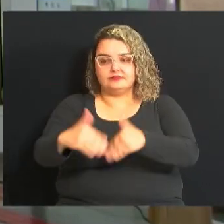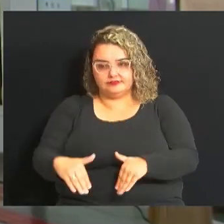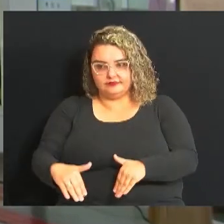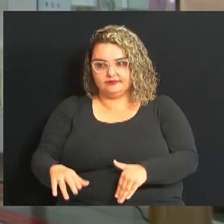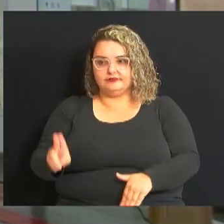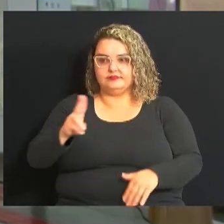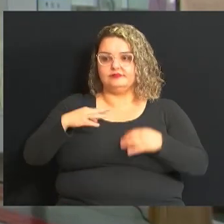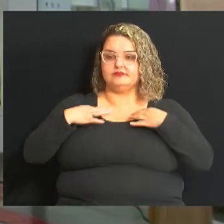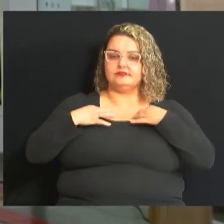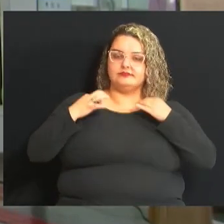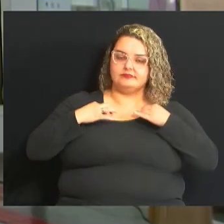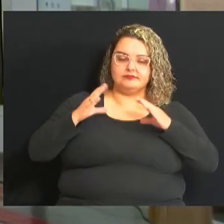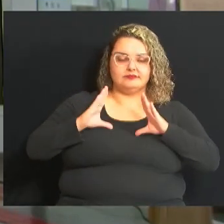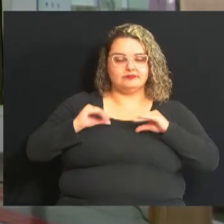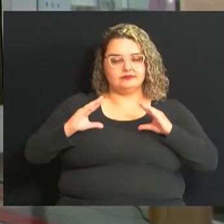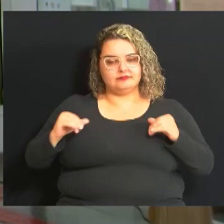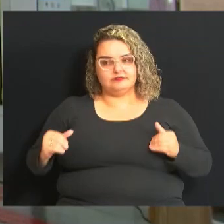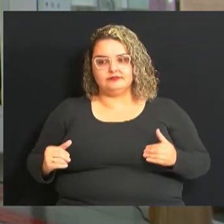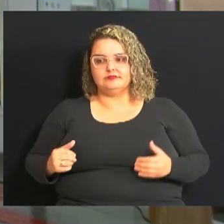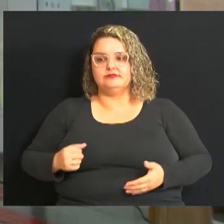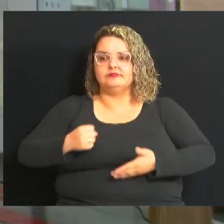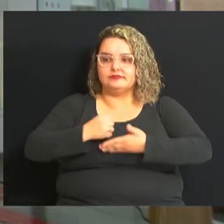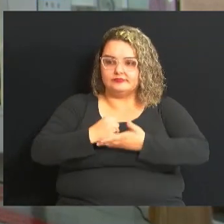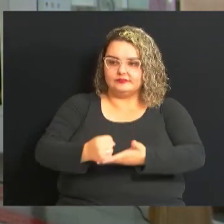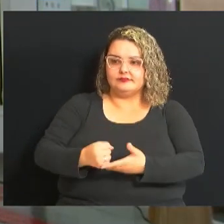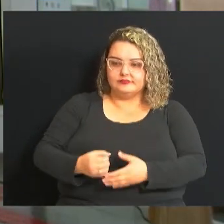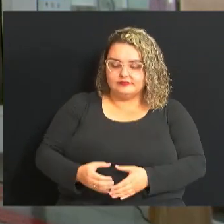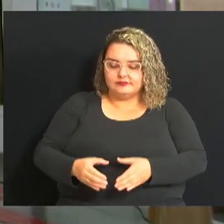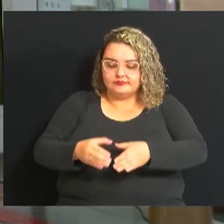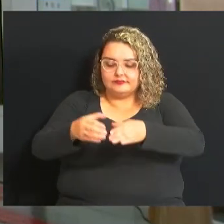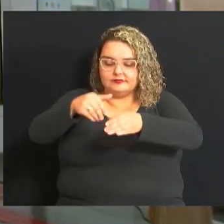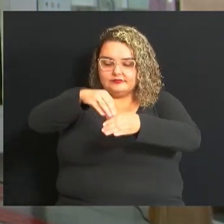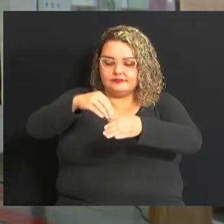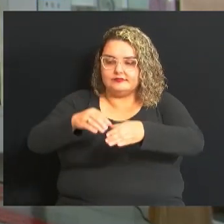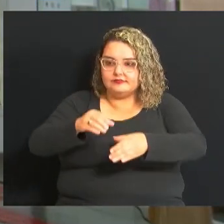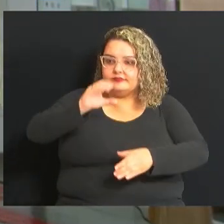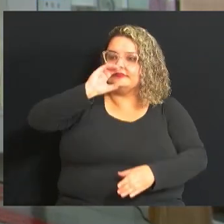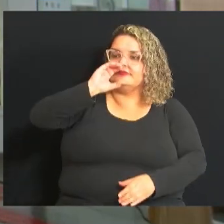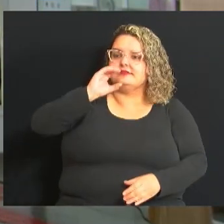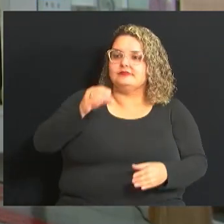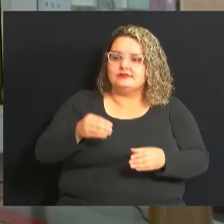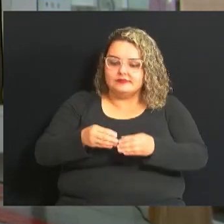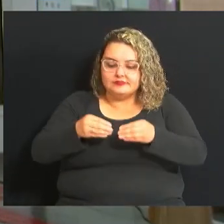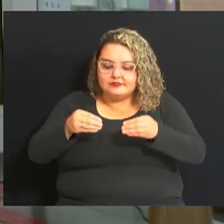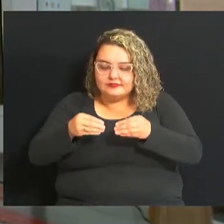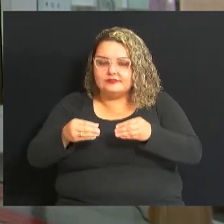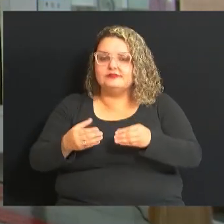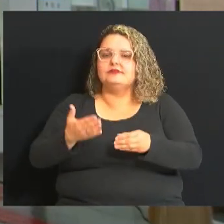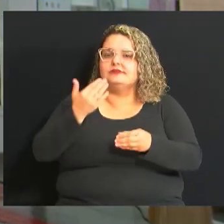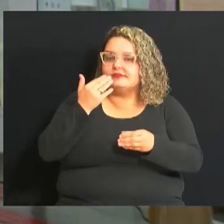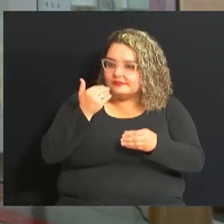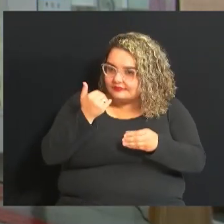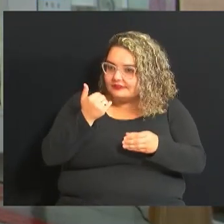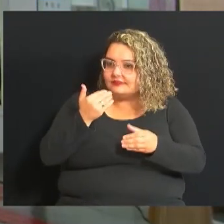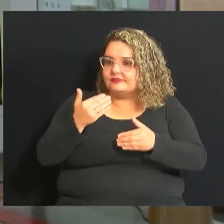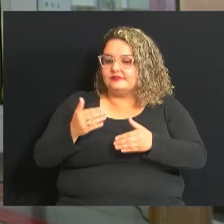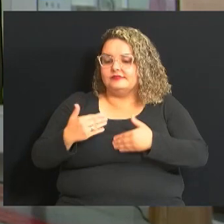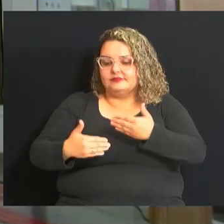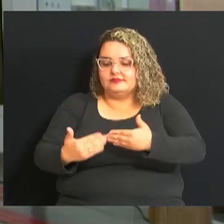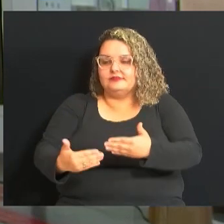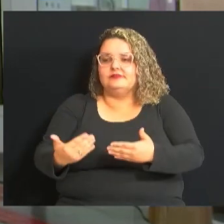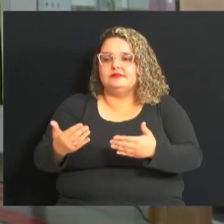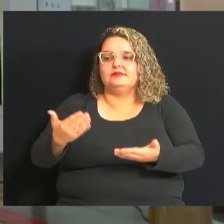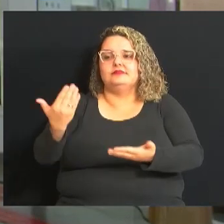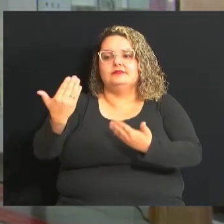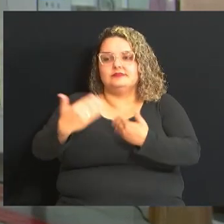roupas confortáveis, leve a sua garrafinha d'água, a sua barrinha de cereal para você se alimentar durante a prova. Mantenha a máxima